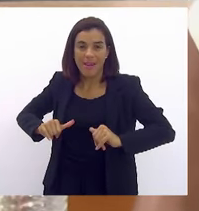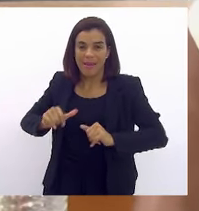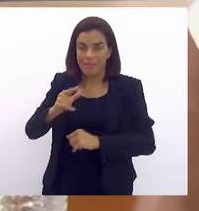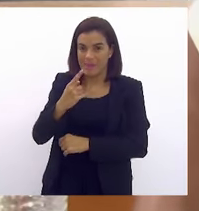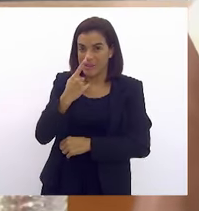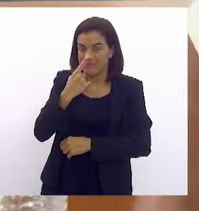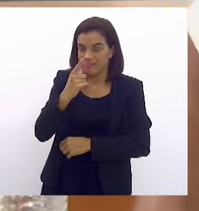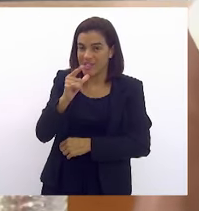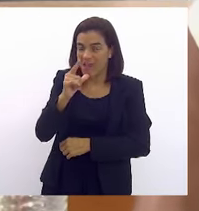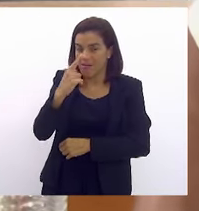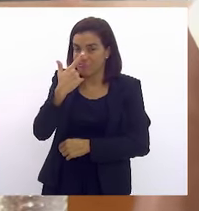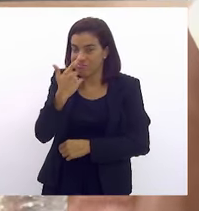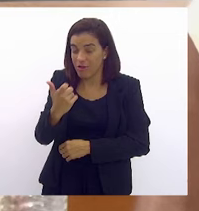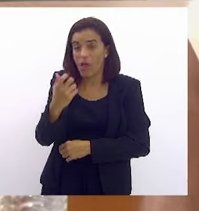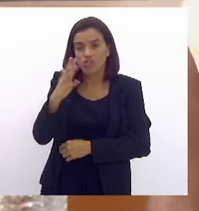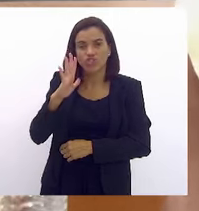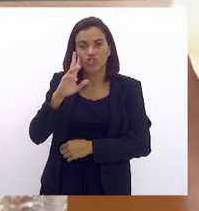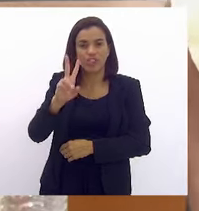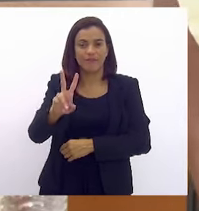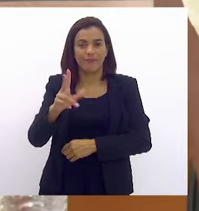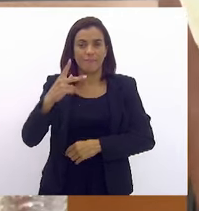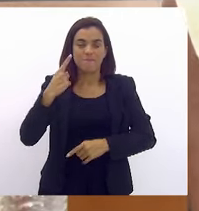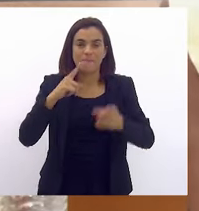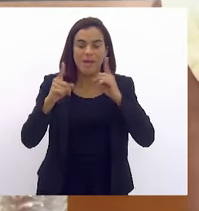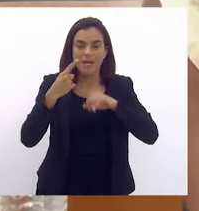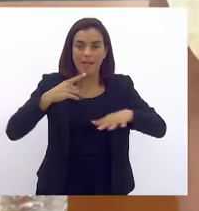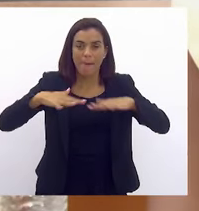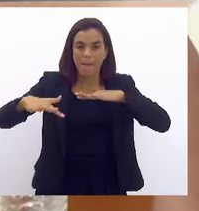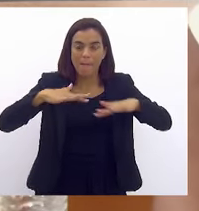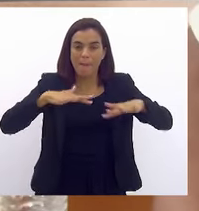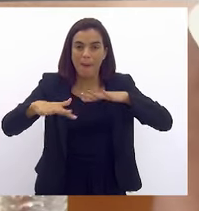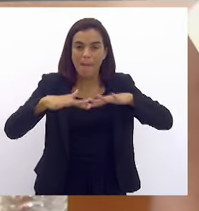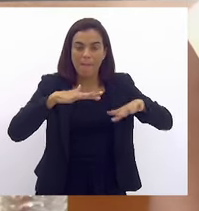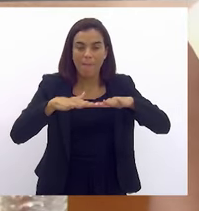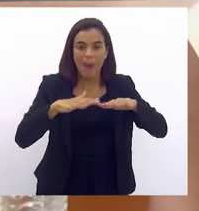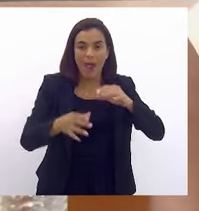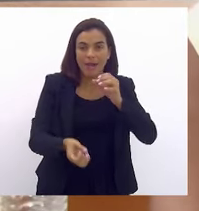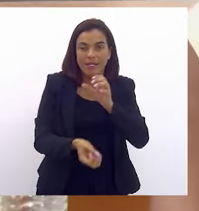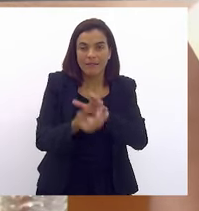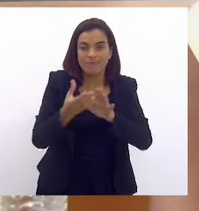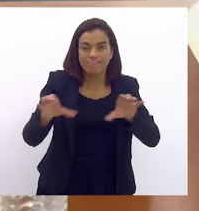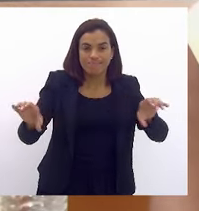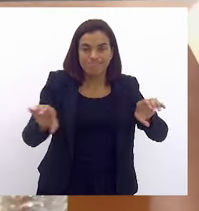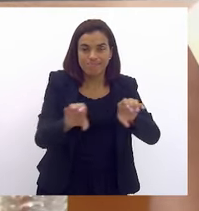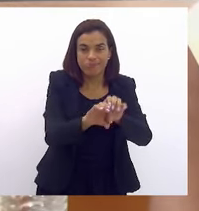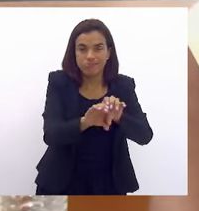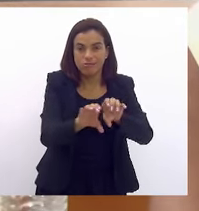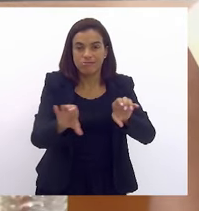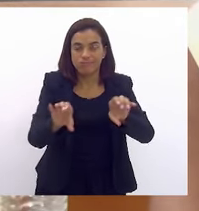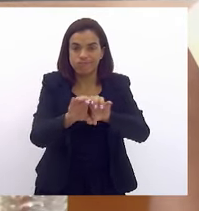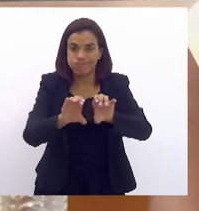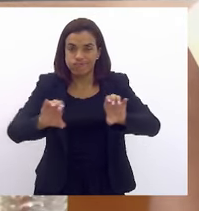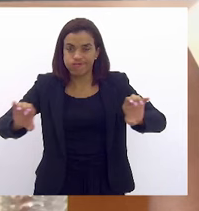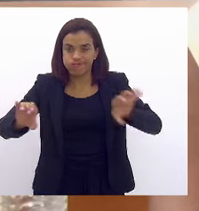Maricá se movimentar nisso, de instalação de rede, a contaminação por sistemas de